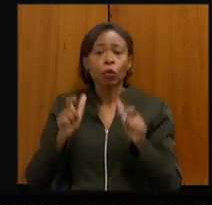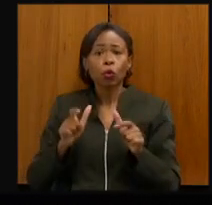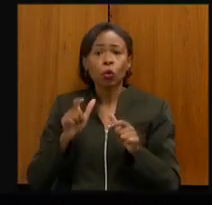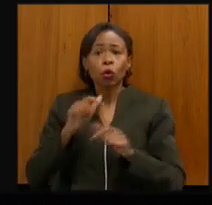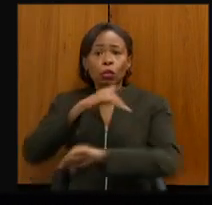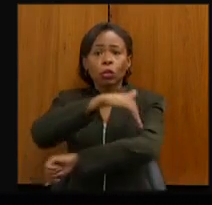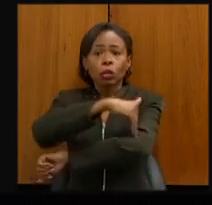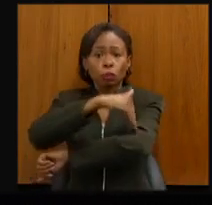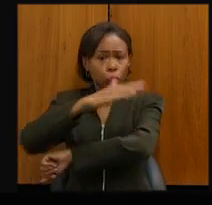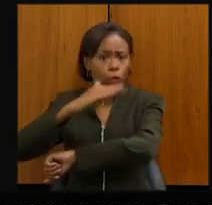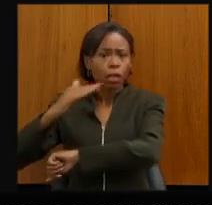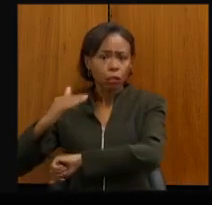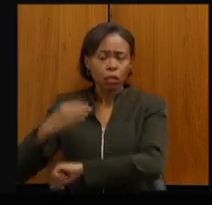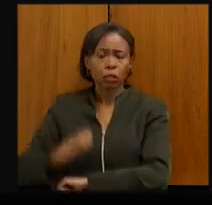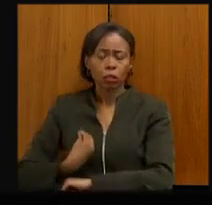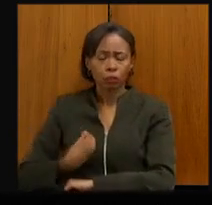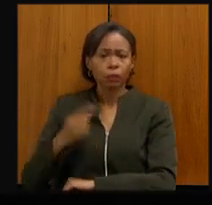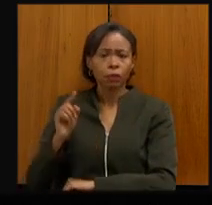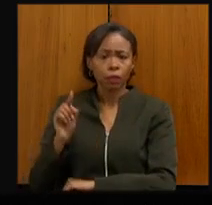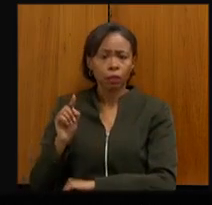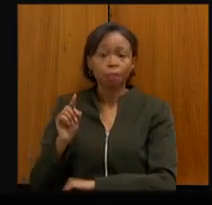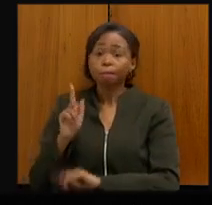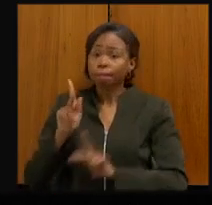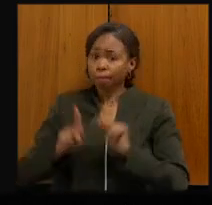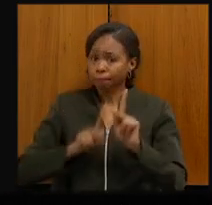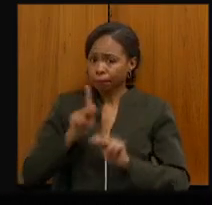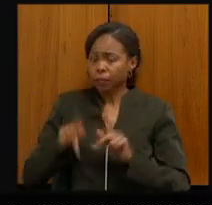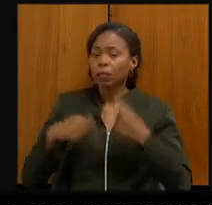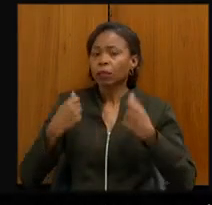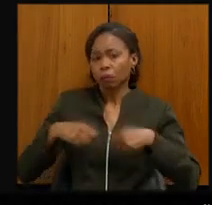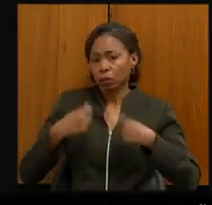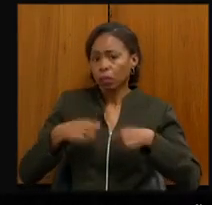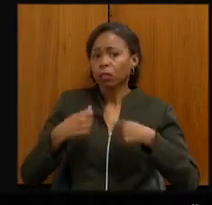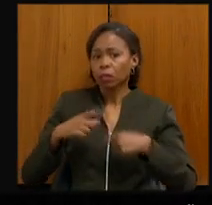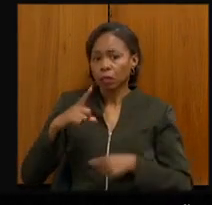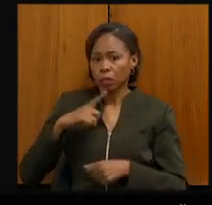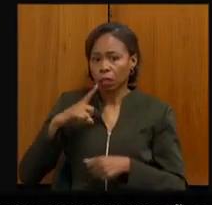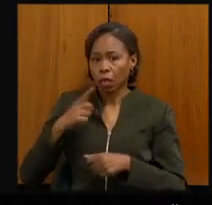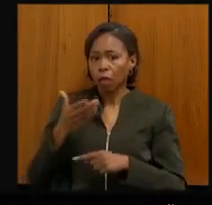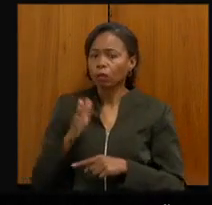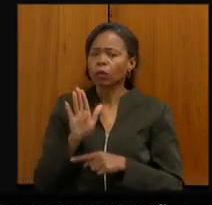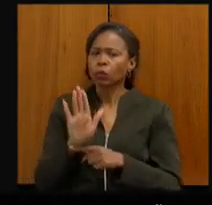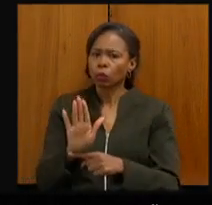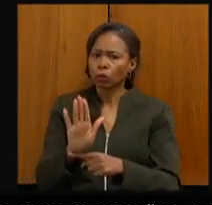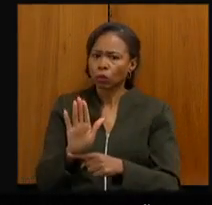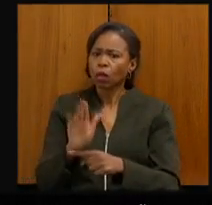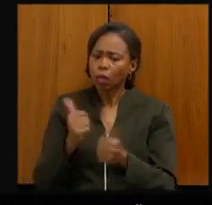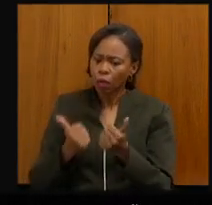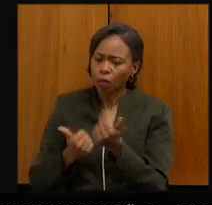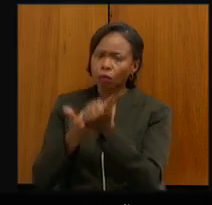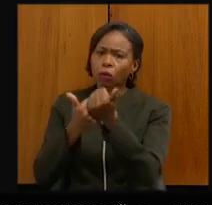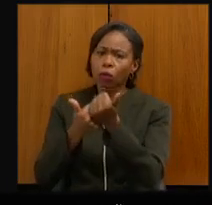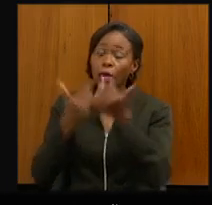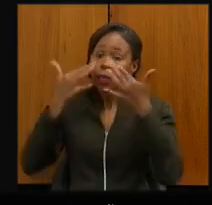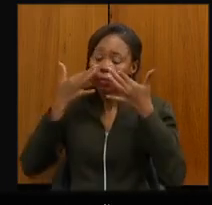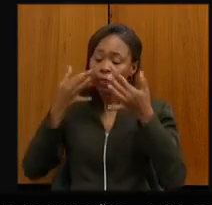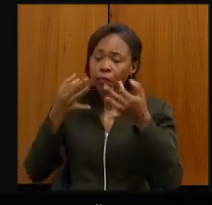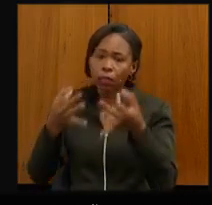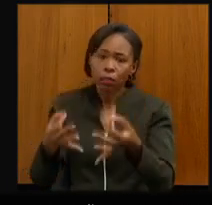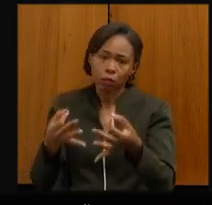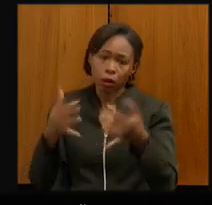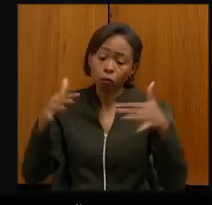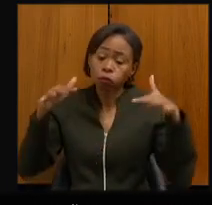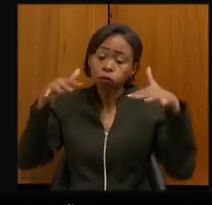Brumadinho né Então essas pessoas precisam desse respondo elas precisam ver essa atenção